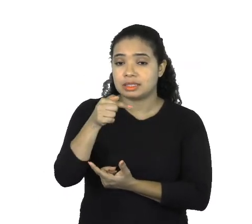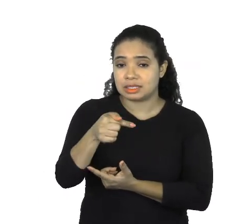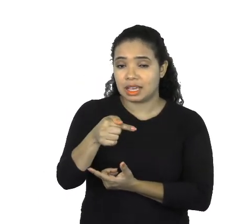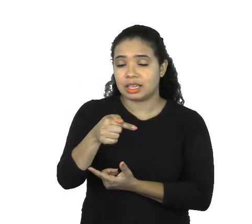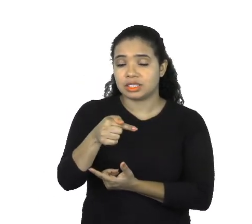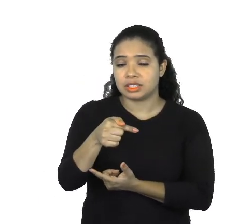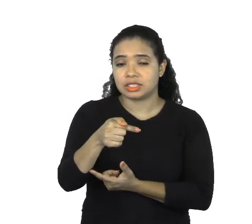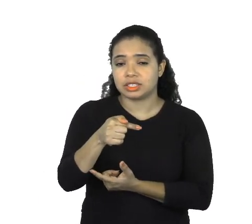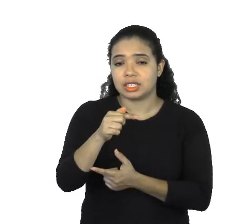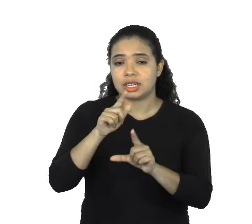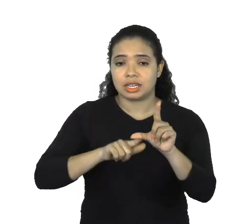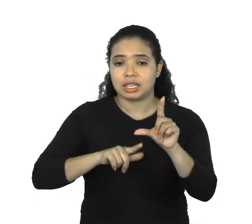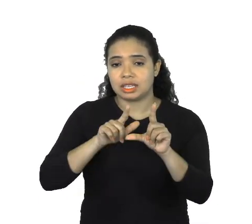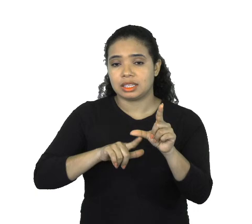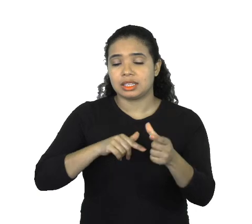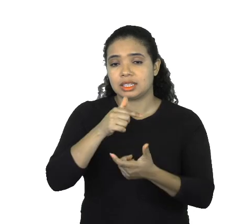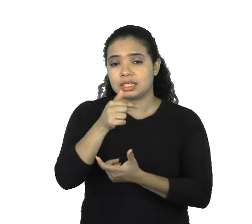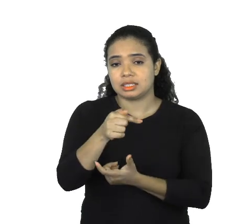letras. Quantas sílabas?